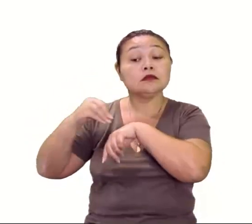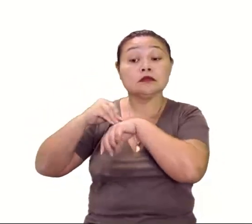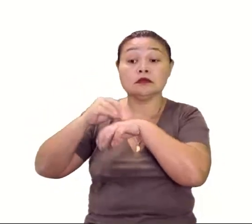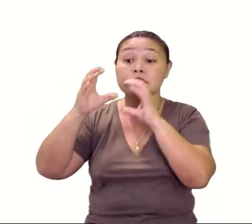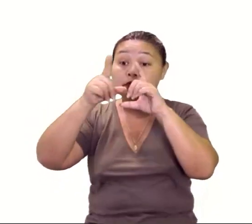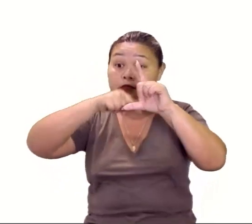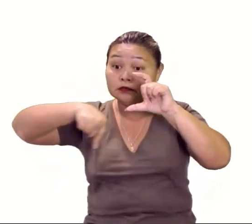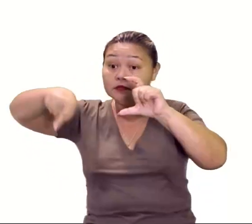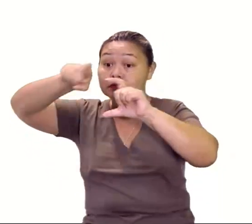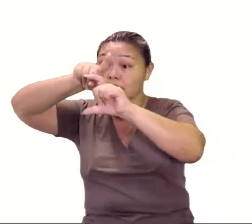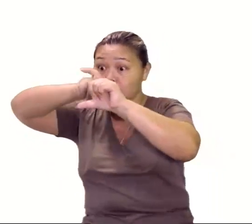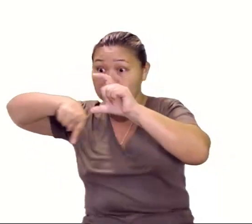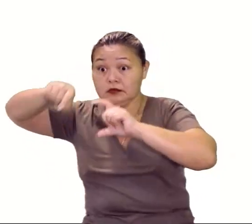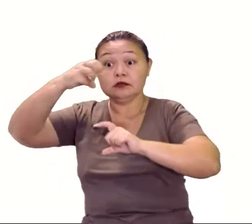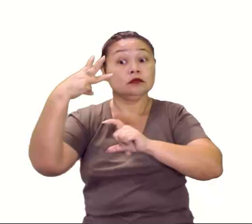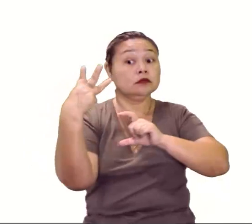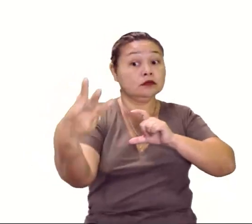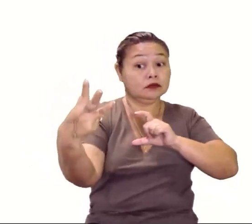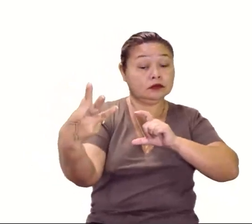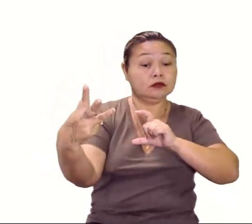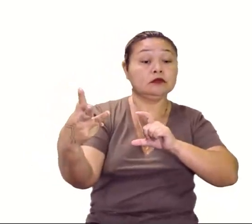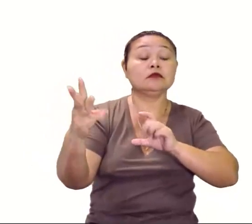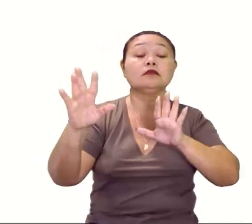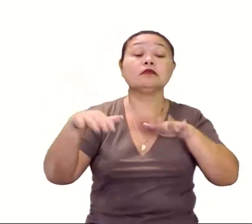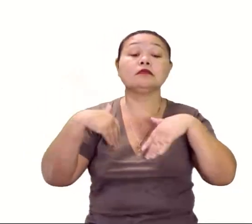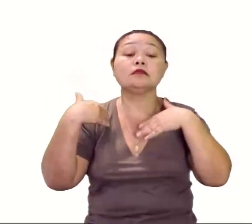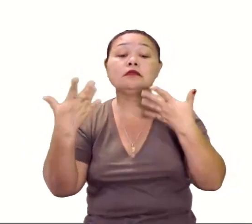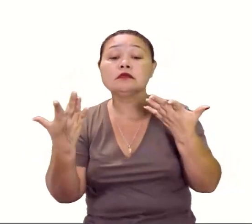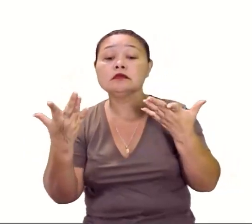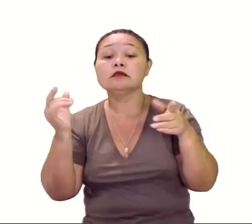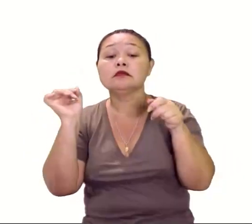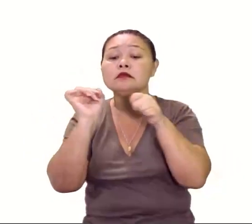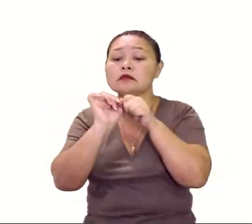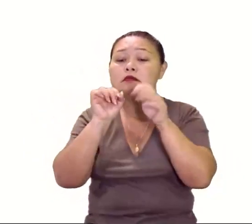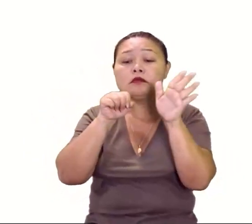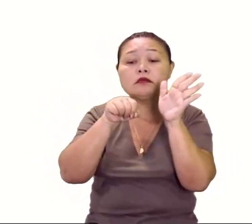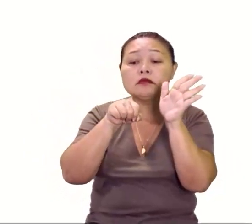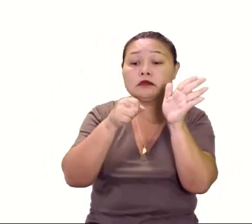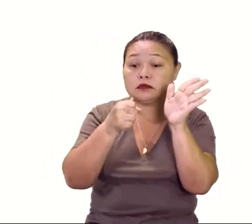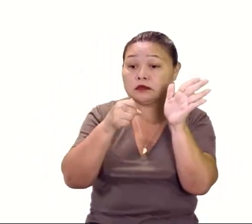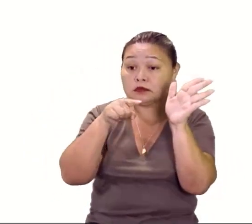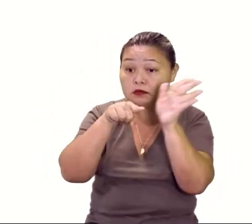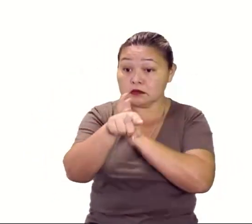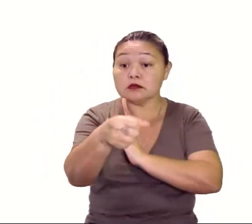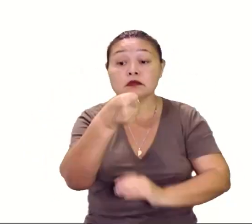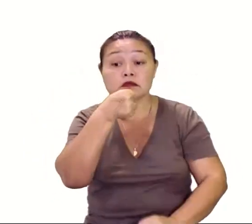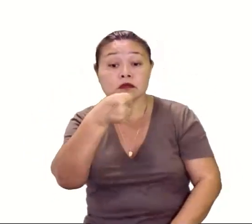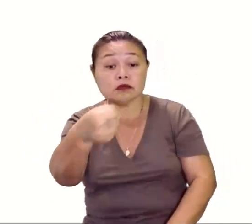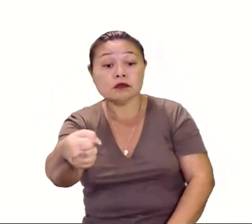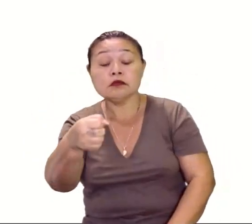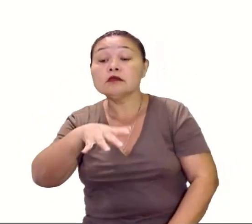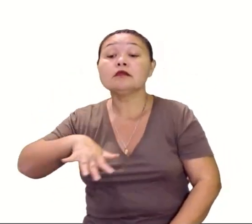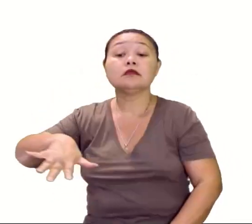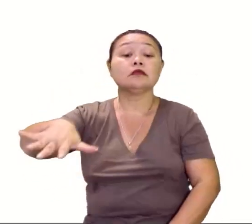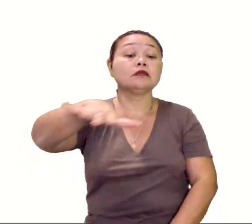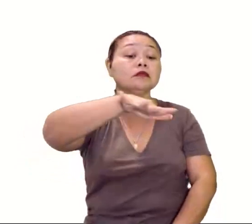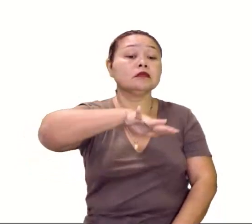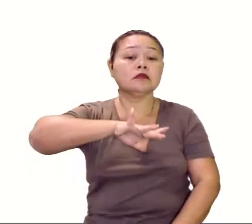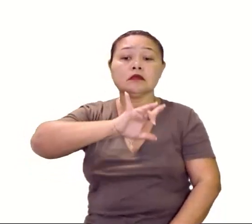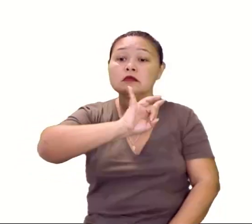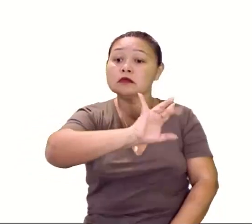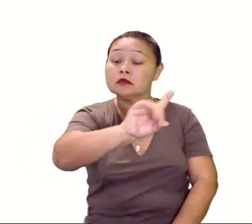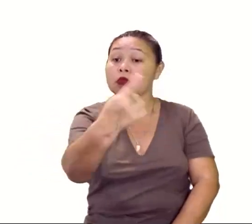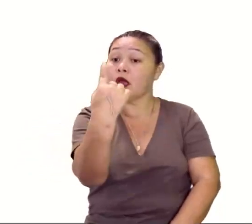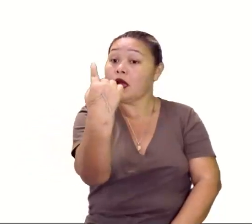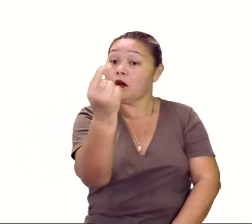3 circunferências? 3 circunferências. Ah, então valeu. Para isto, efetuou uma pesquisa na região e concluiu que cada